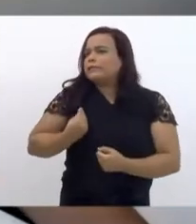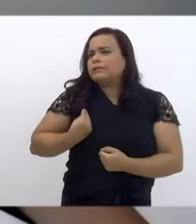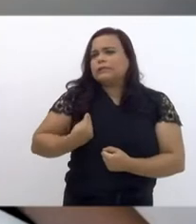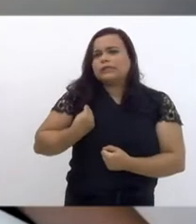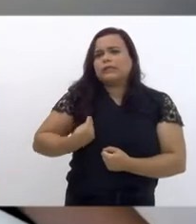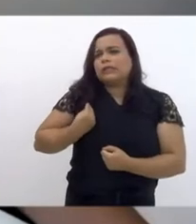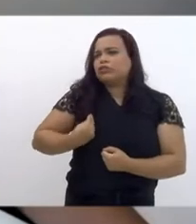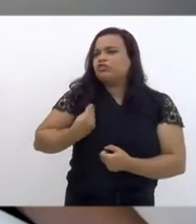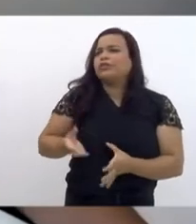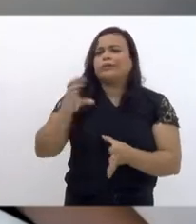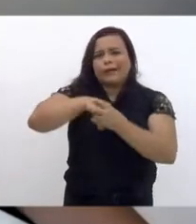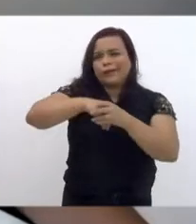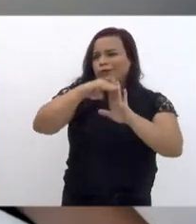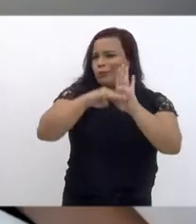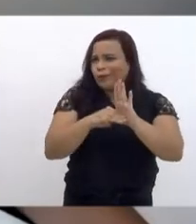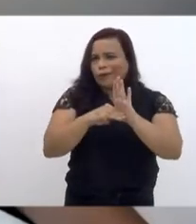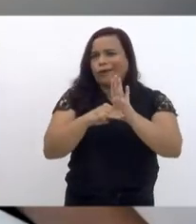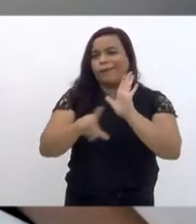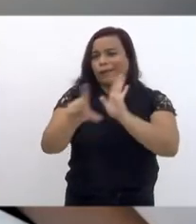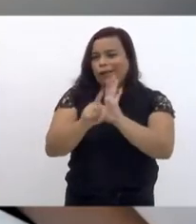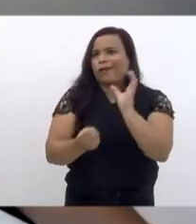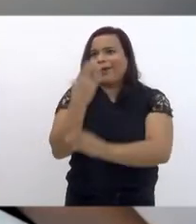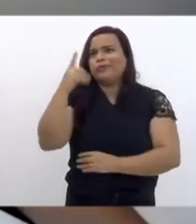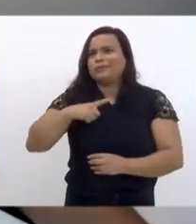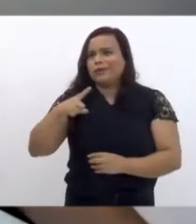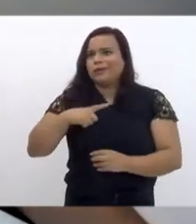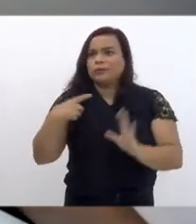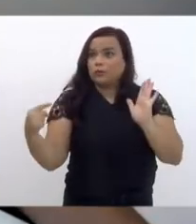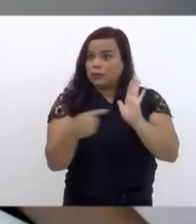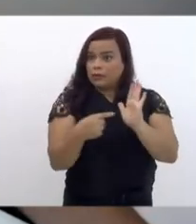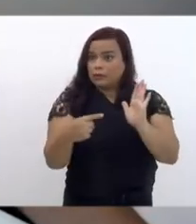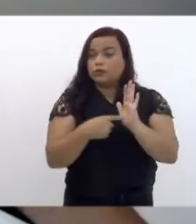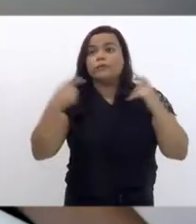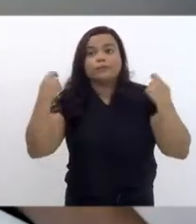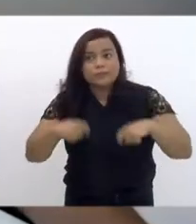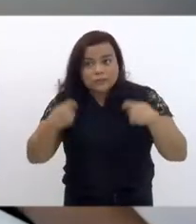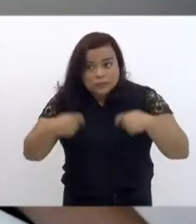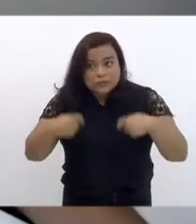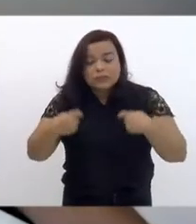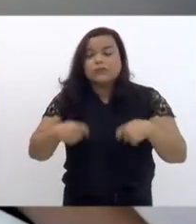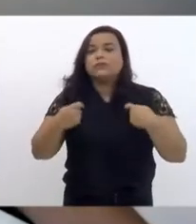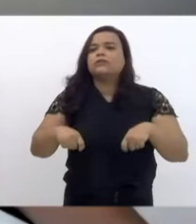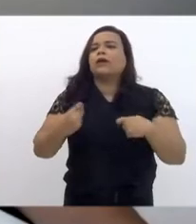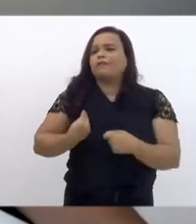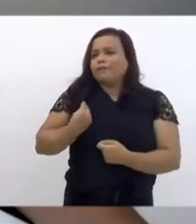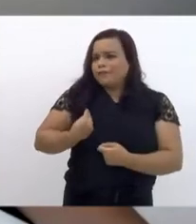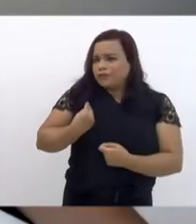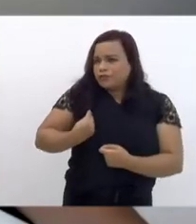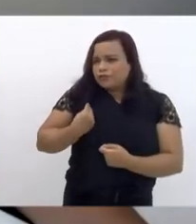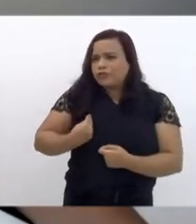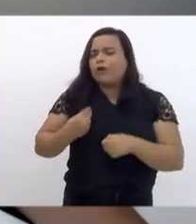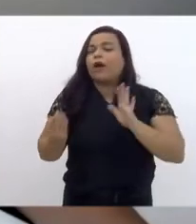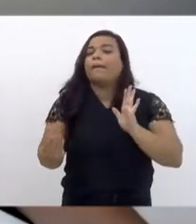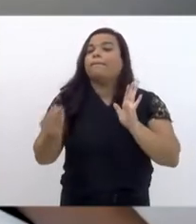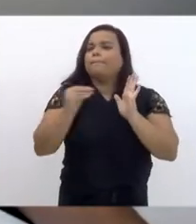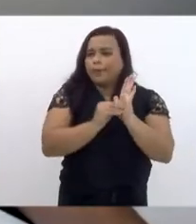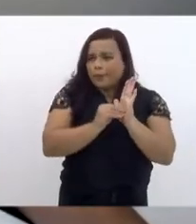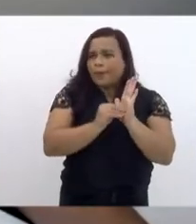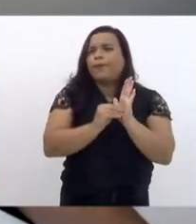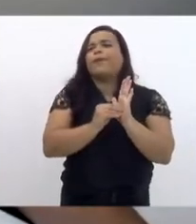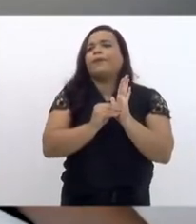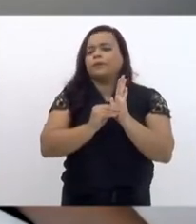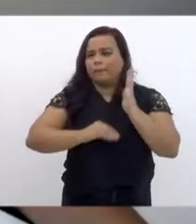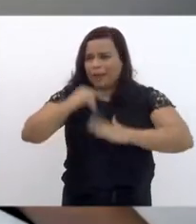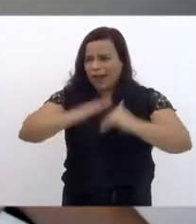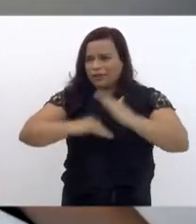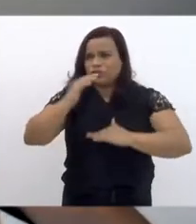em um programa criado por lei. Então, esse inciso tem que dizer simplesmente que tem que efetivar, colocar em prática o que o programa